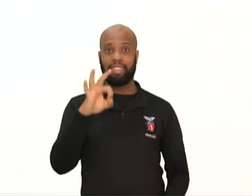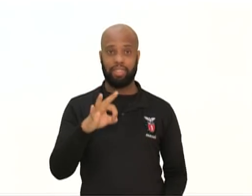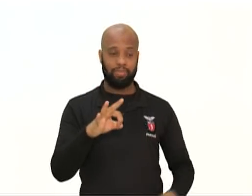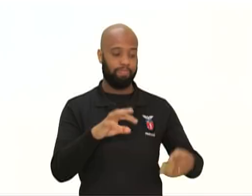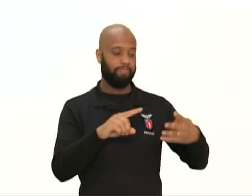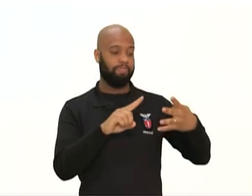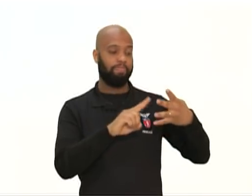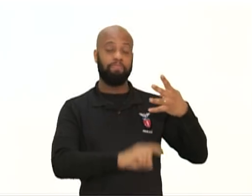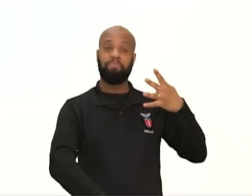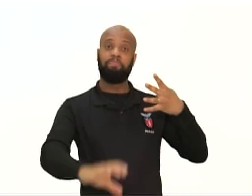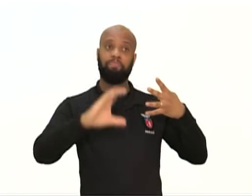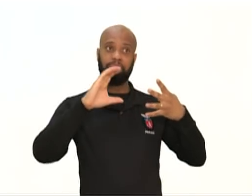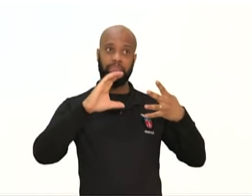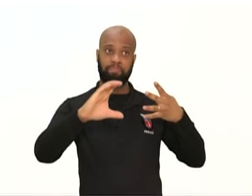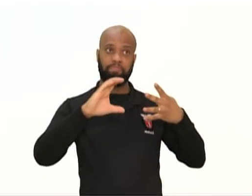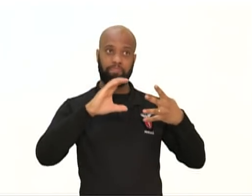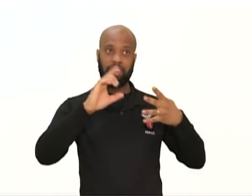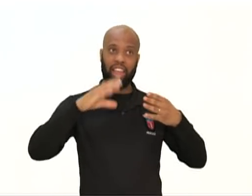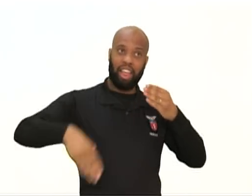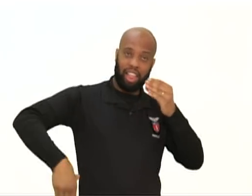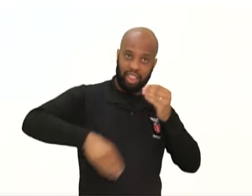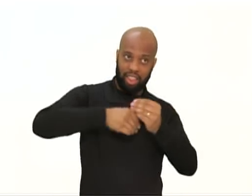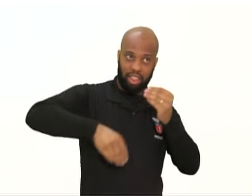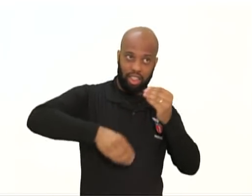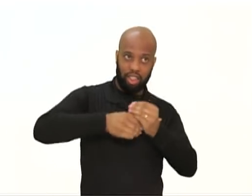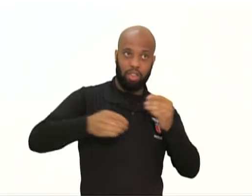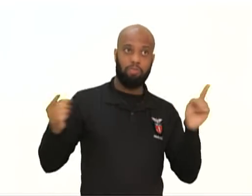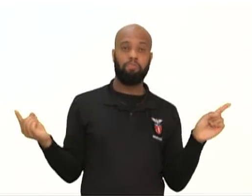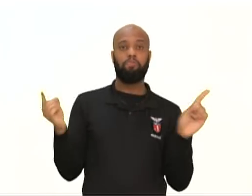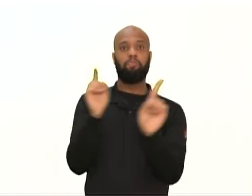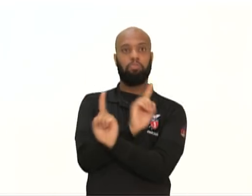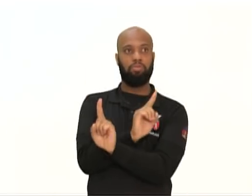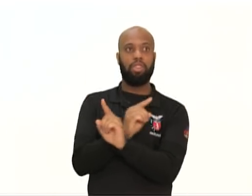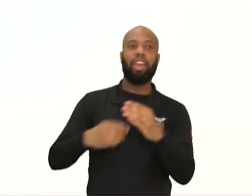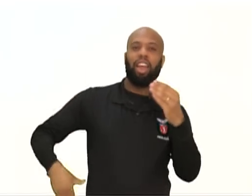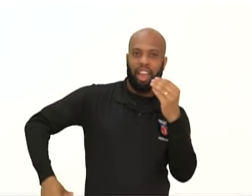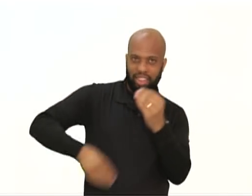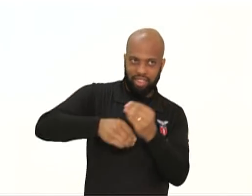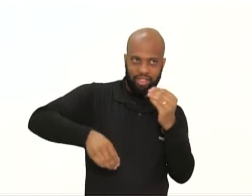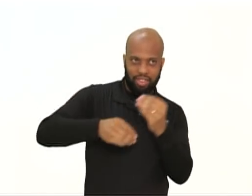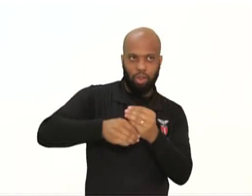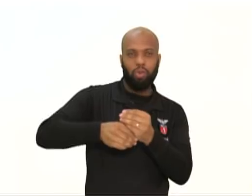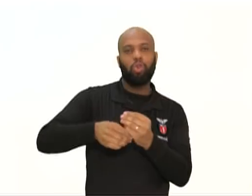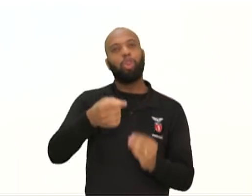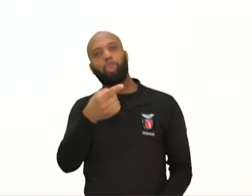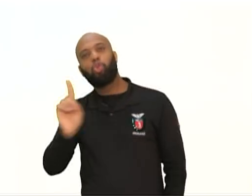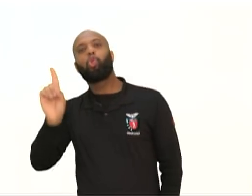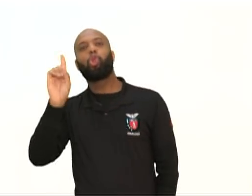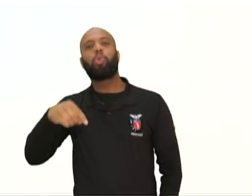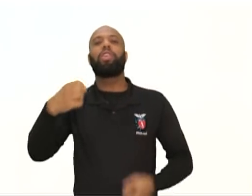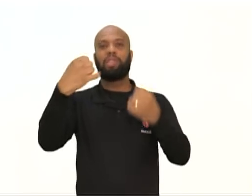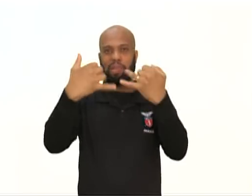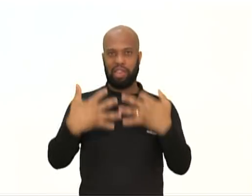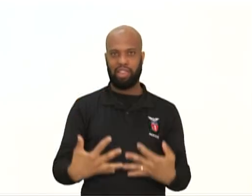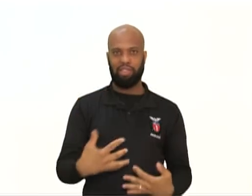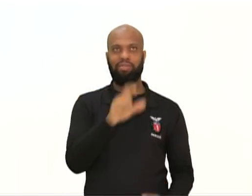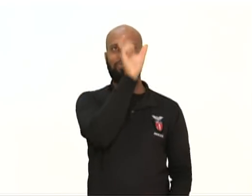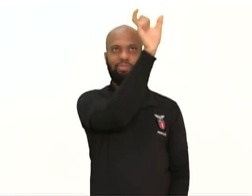C é adição, oposição, adição e